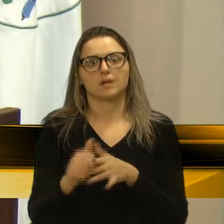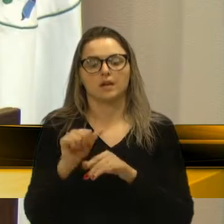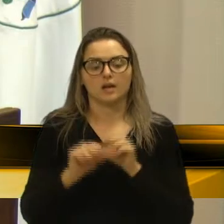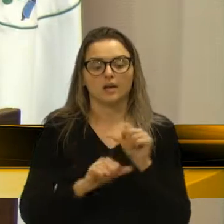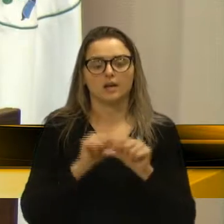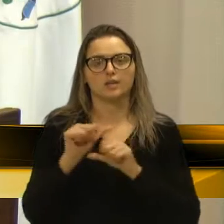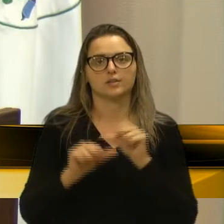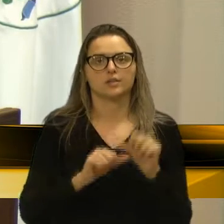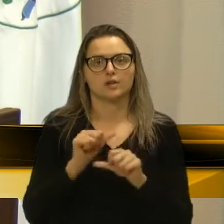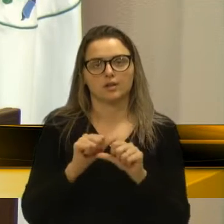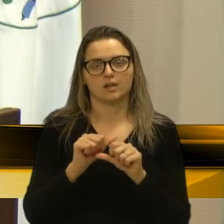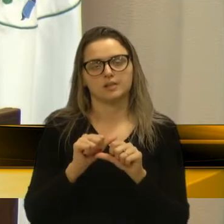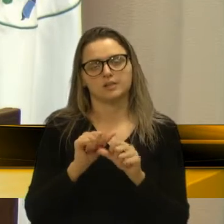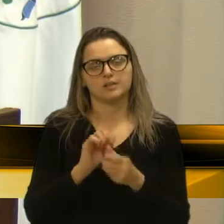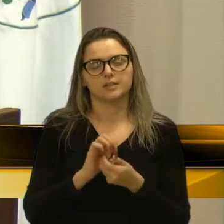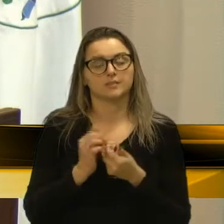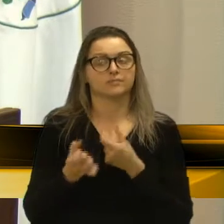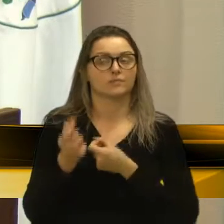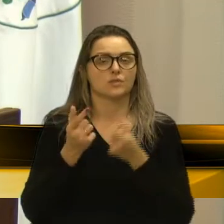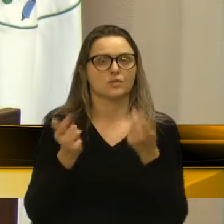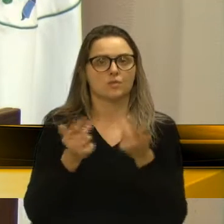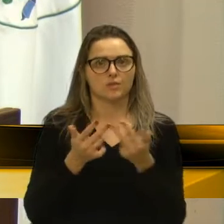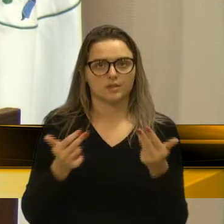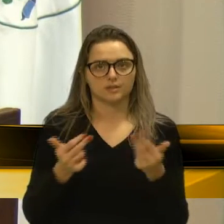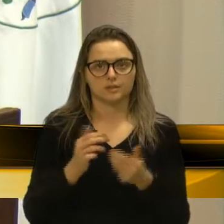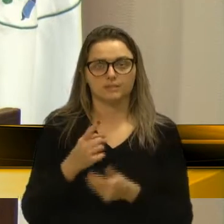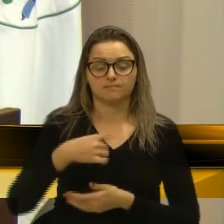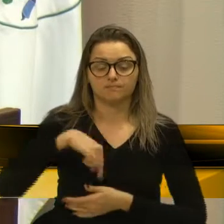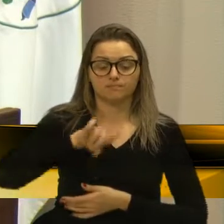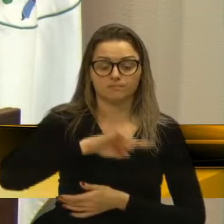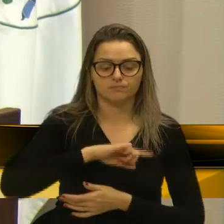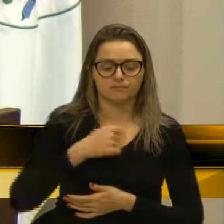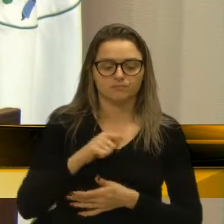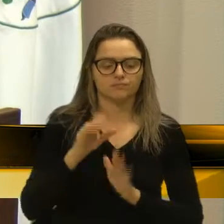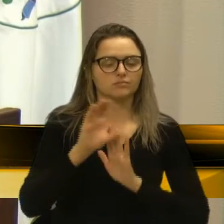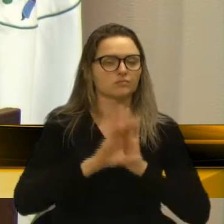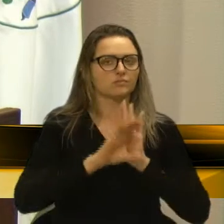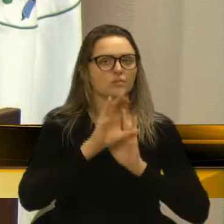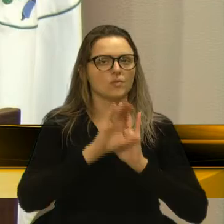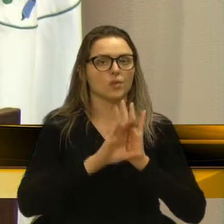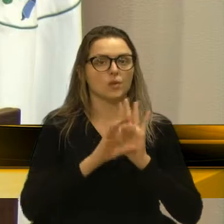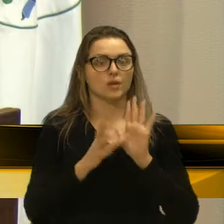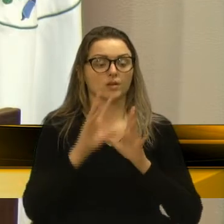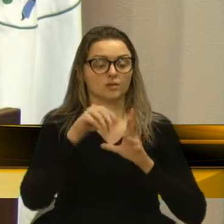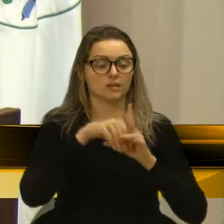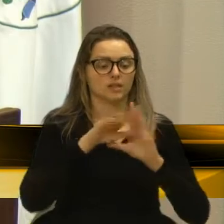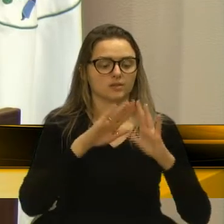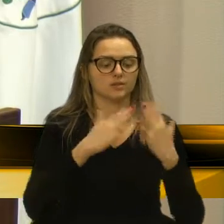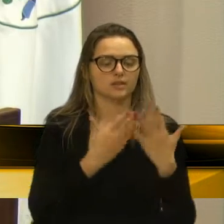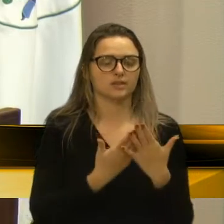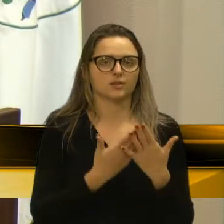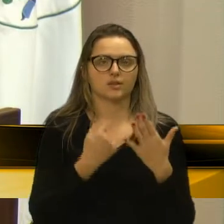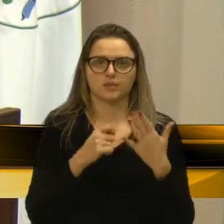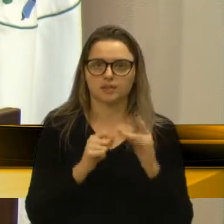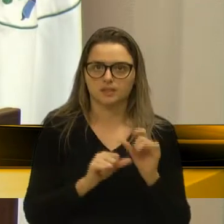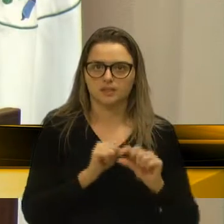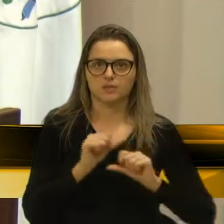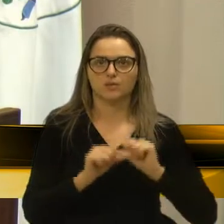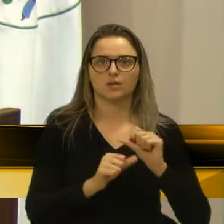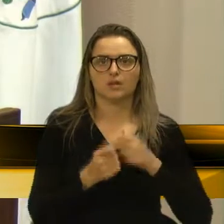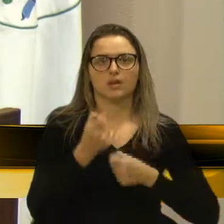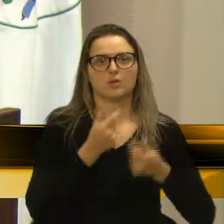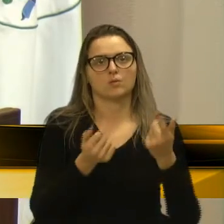de paradigma. Nós temos que ter atualização nos currículos escolares, nas nossas escolas,